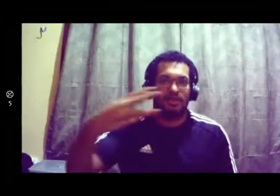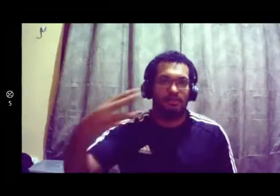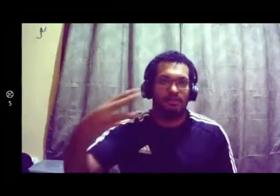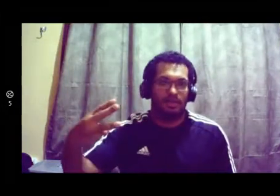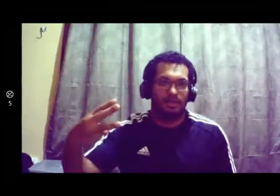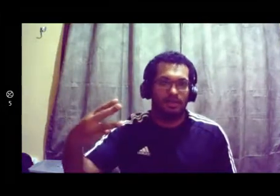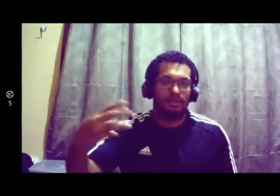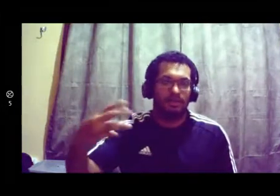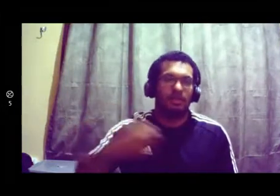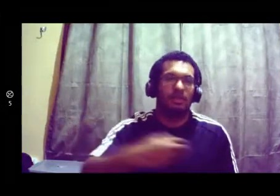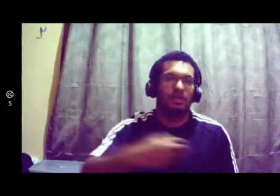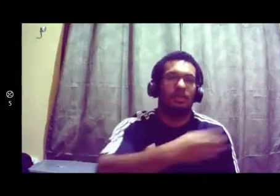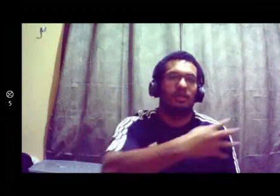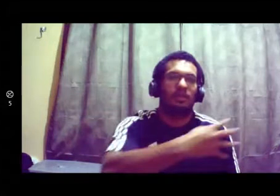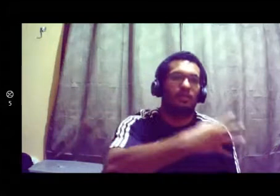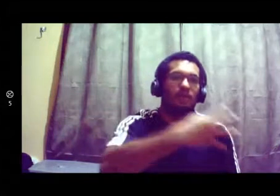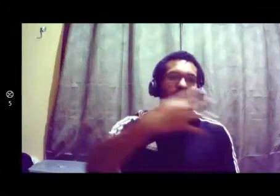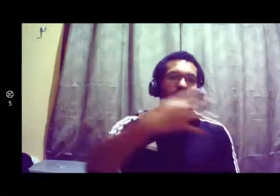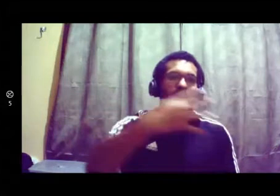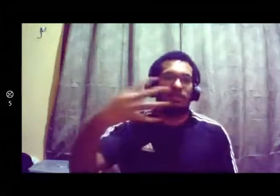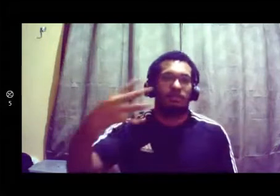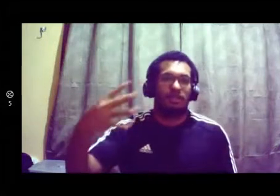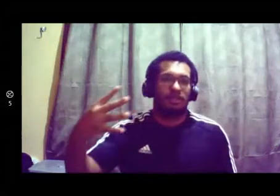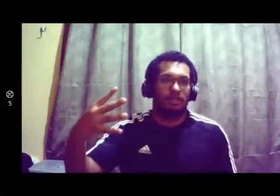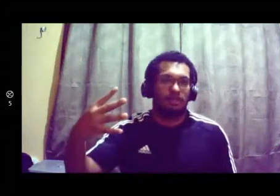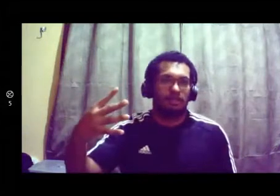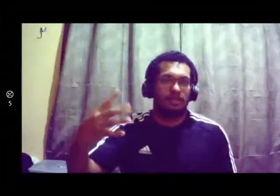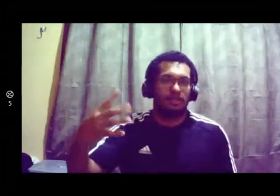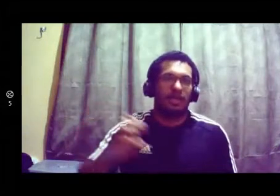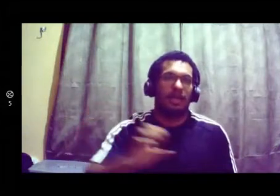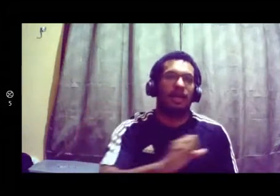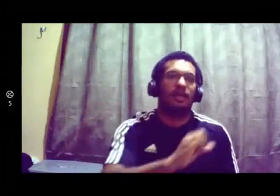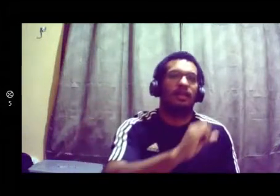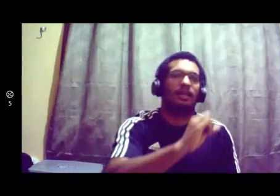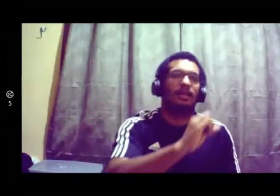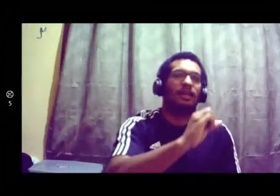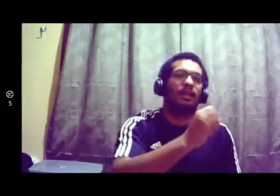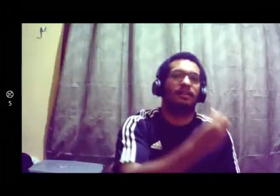3 semanas, 4 semanas,